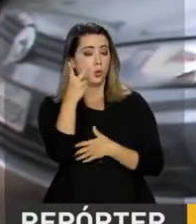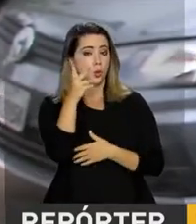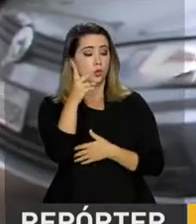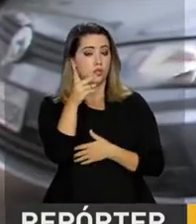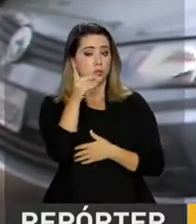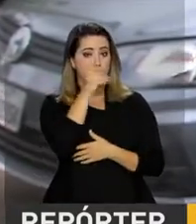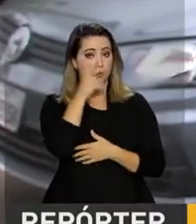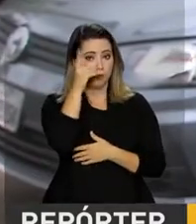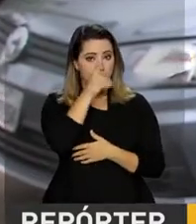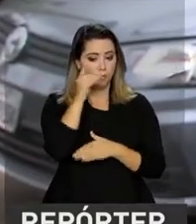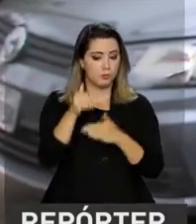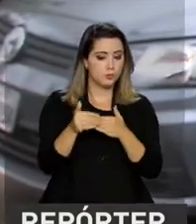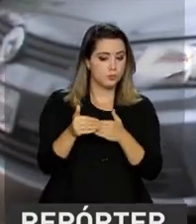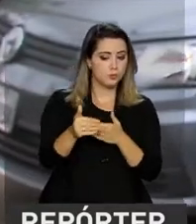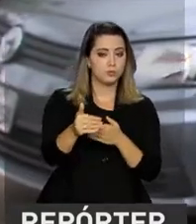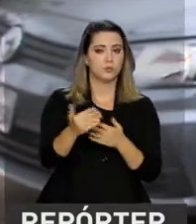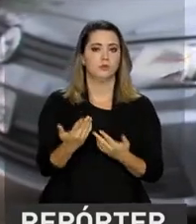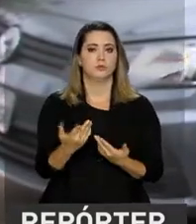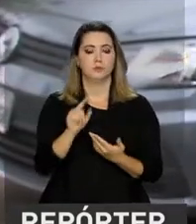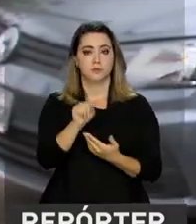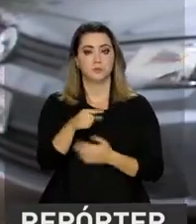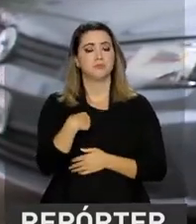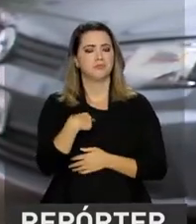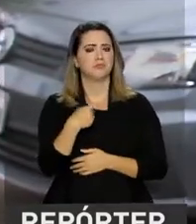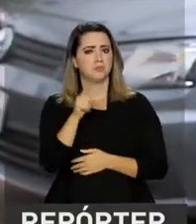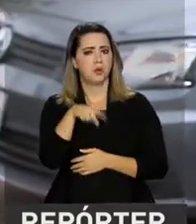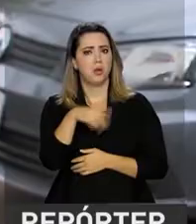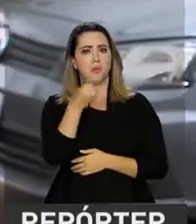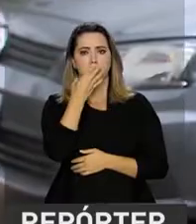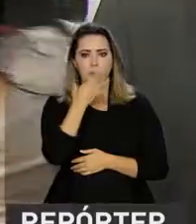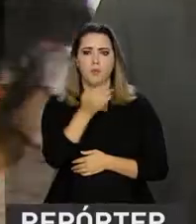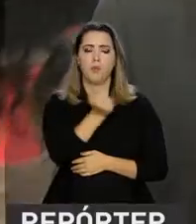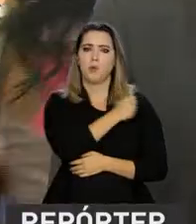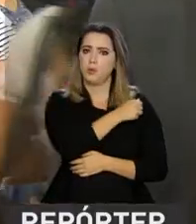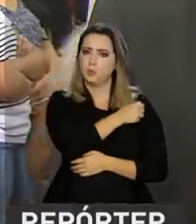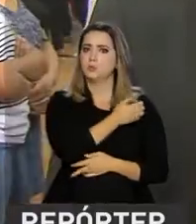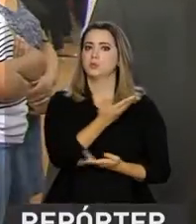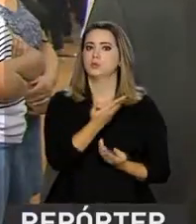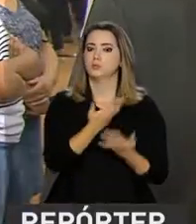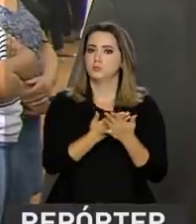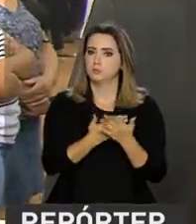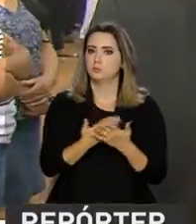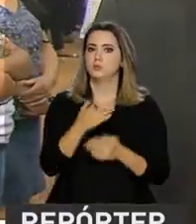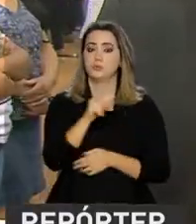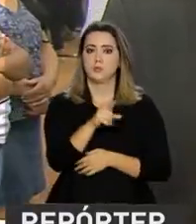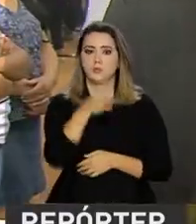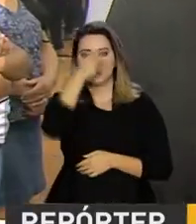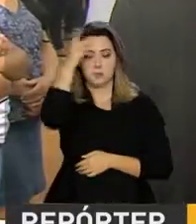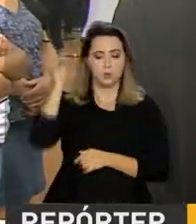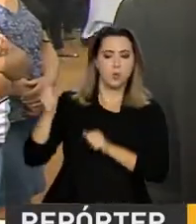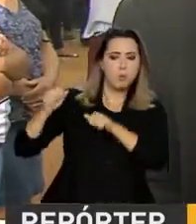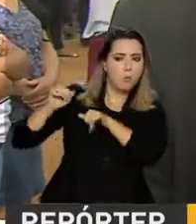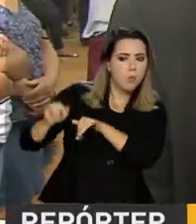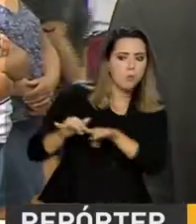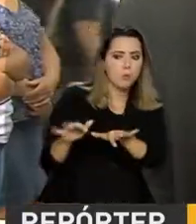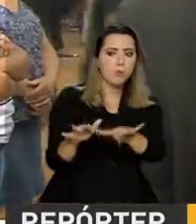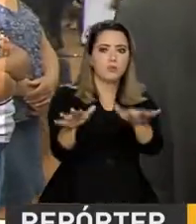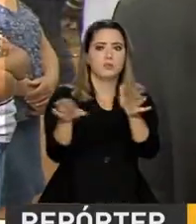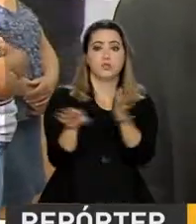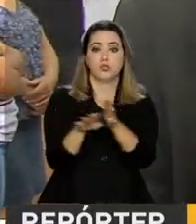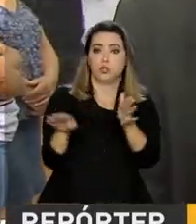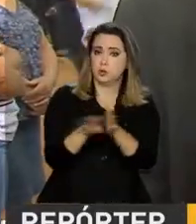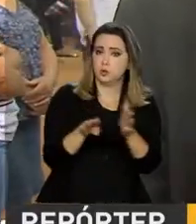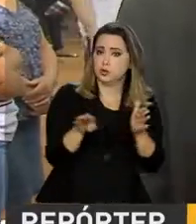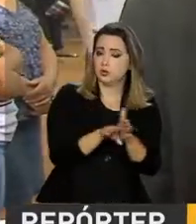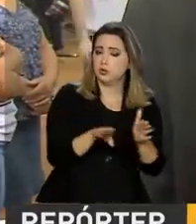2 dias, 2 domingos consecutivos. Eu acho que o estudante ganha com isso. Pela quantidade de pessoas chegando para o primeiro dia do Exame